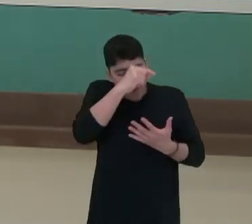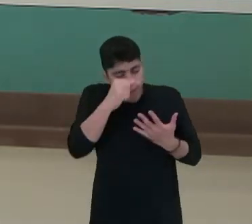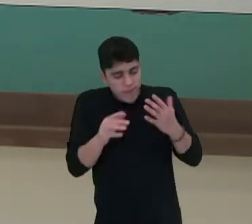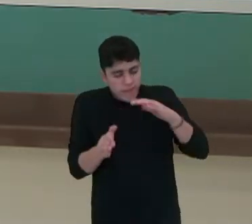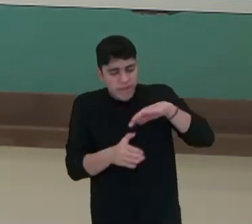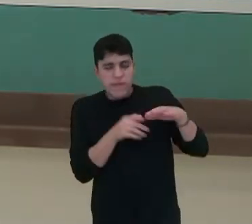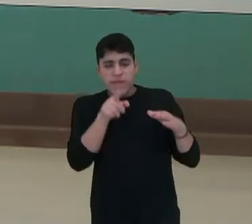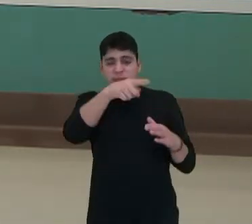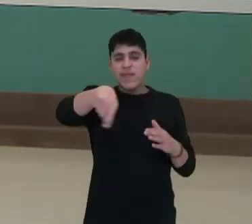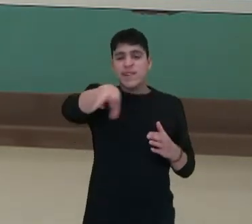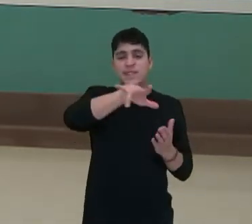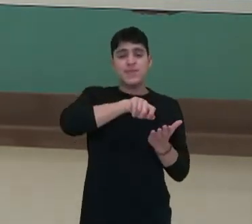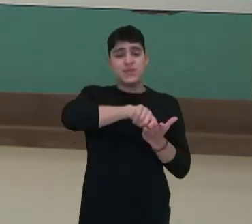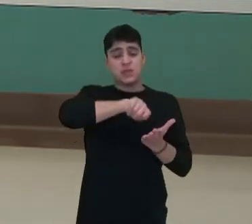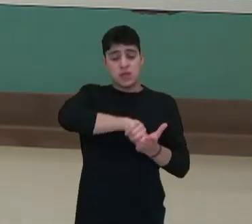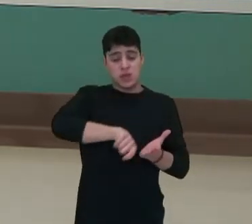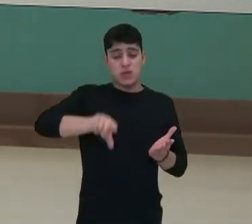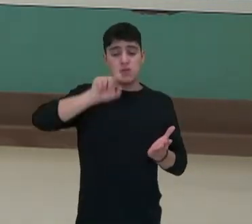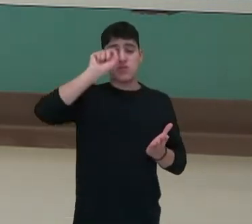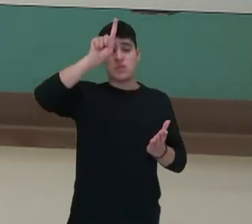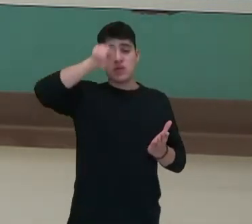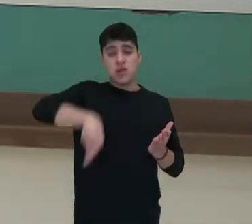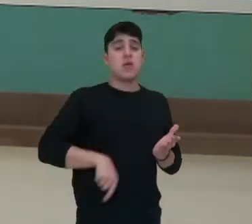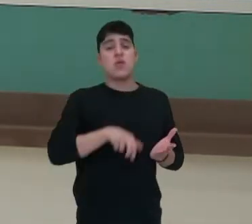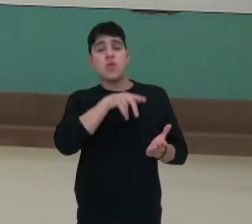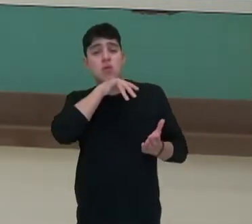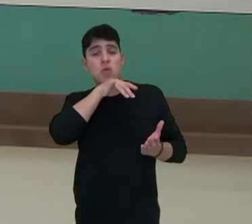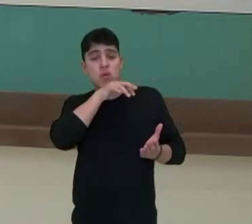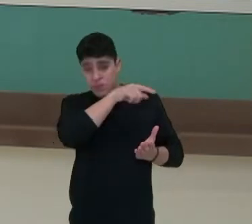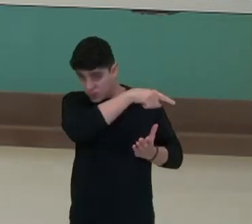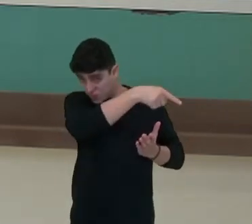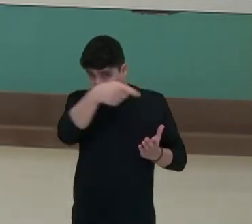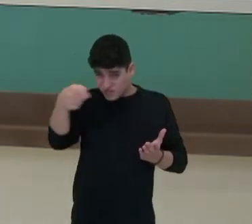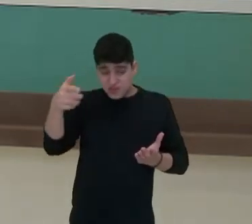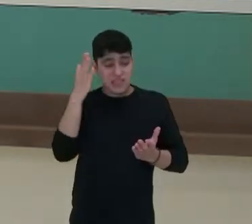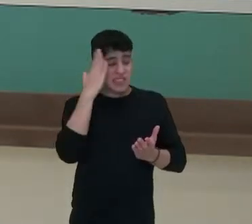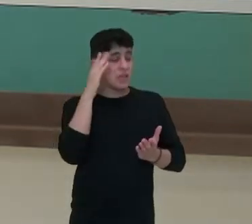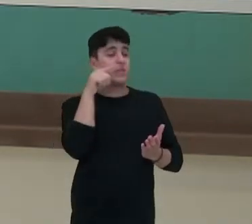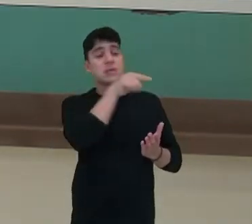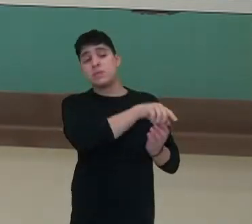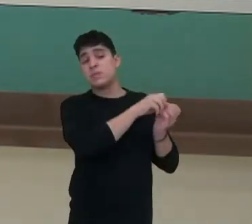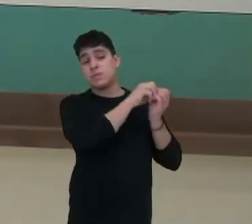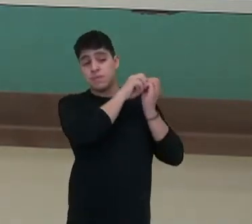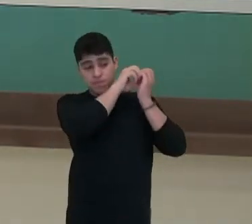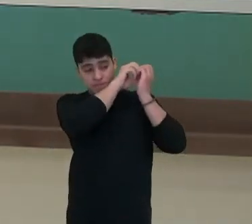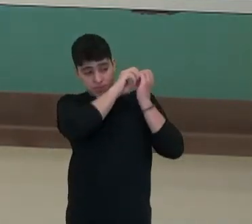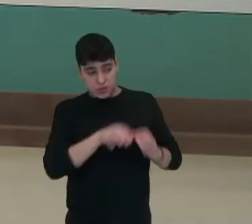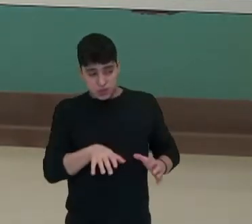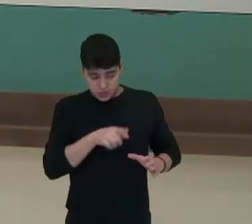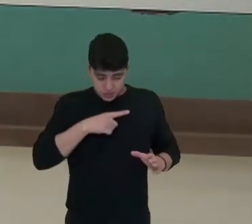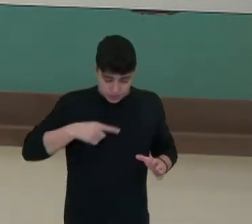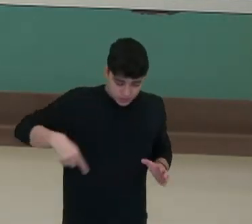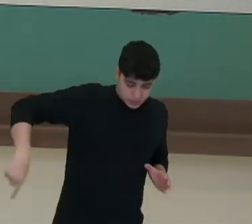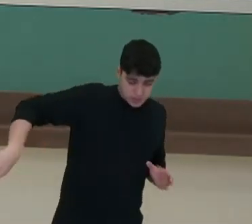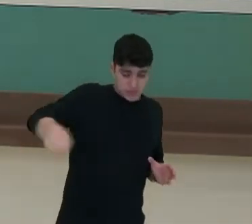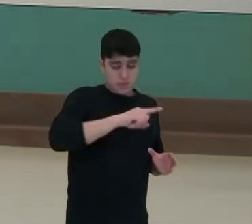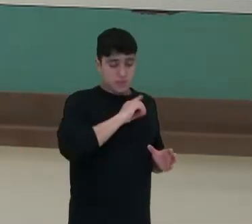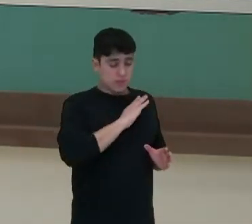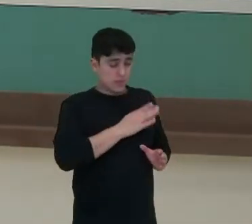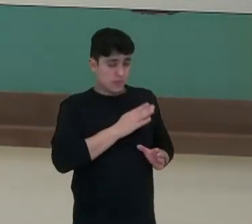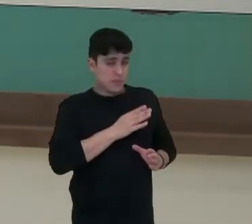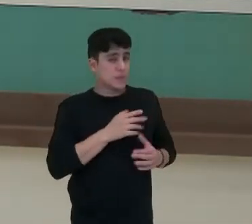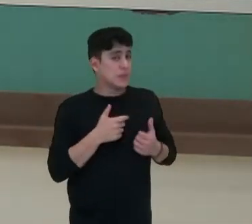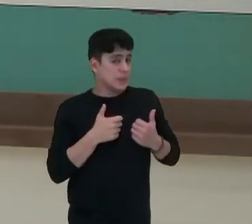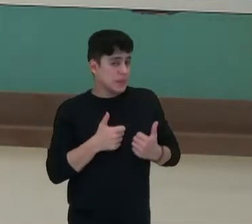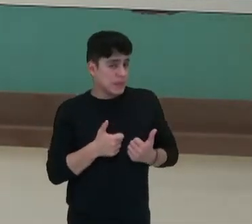vamos escrever o que é ruim, o que prejudica o nosso sistema cardiovascular. Vou dar um tempinho